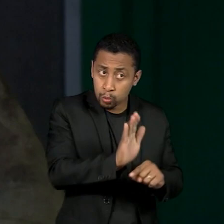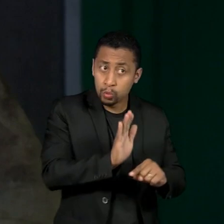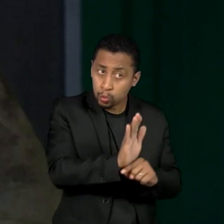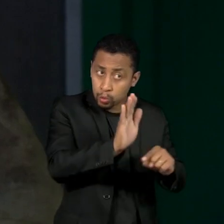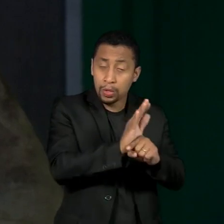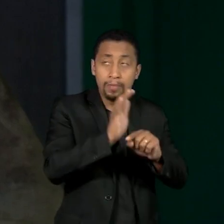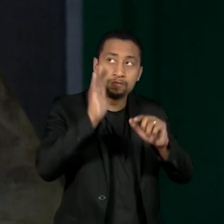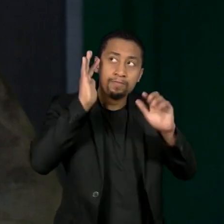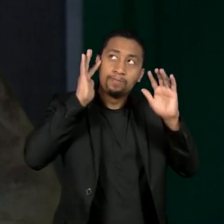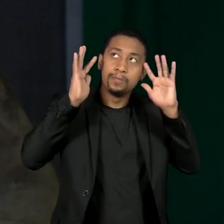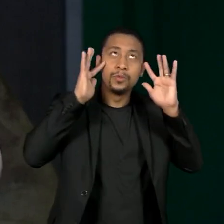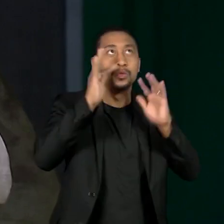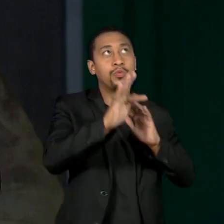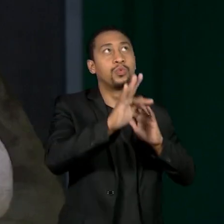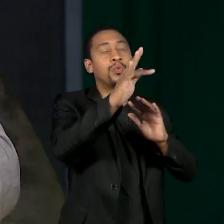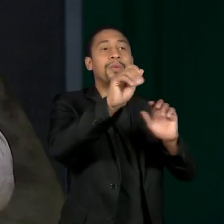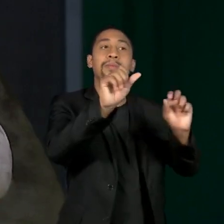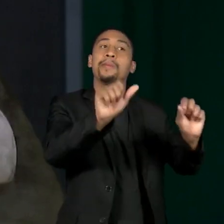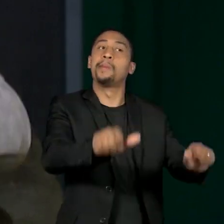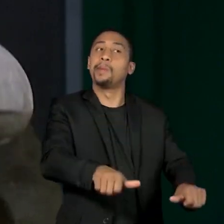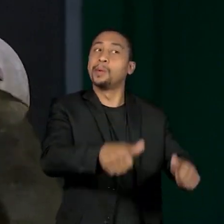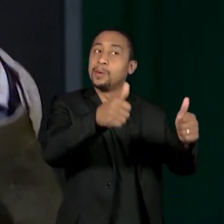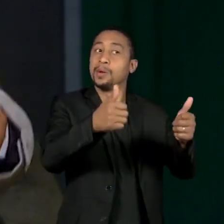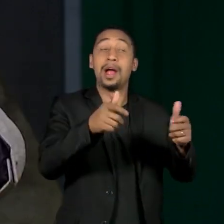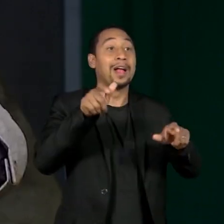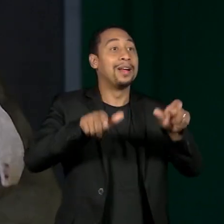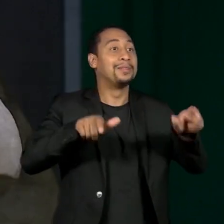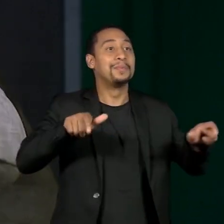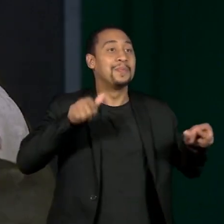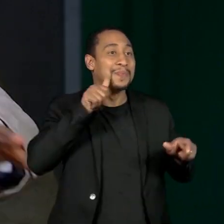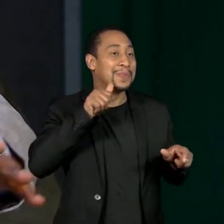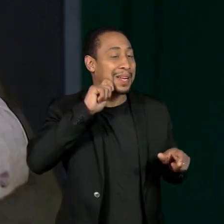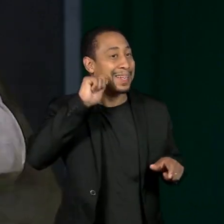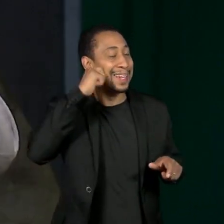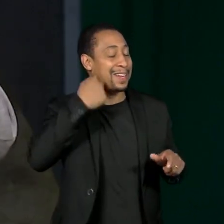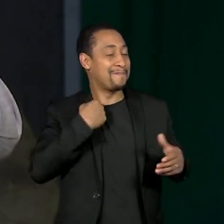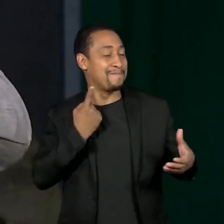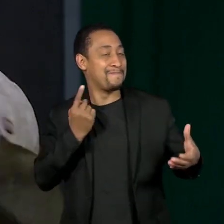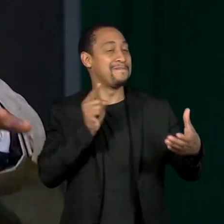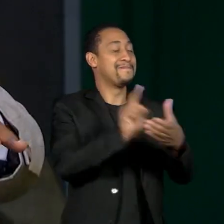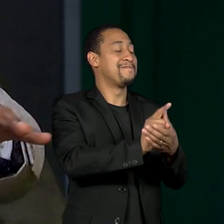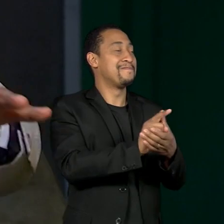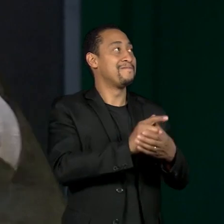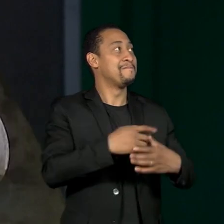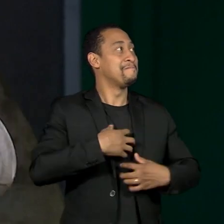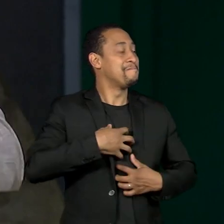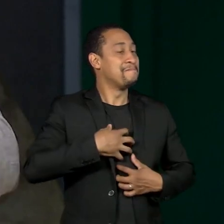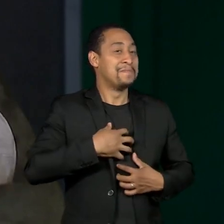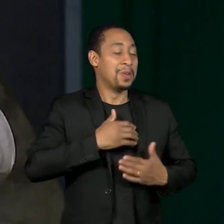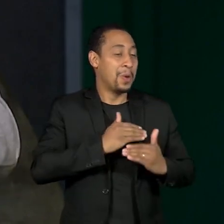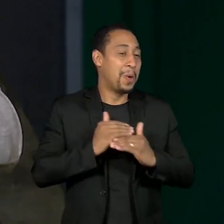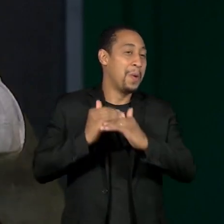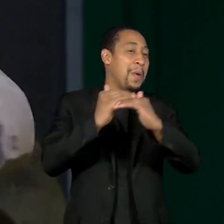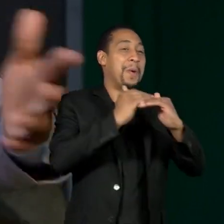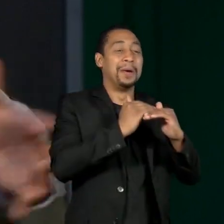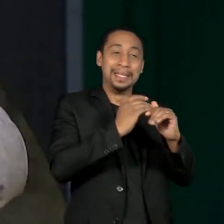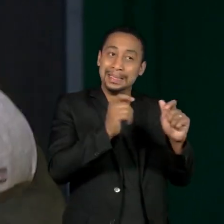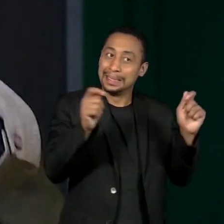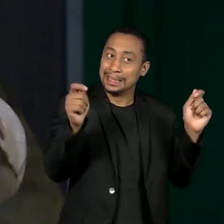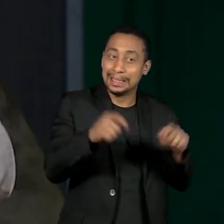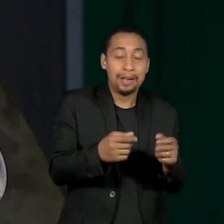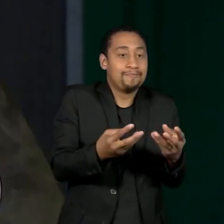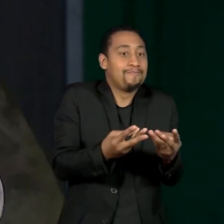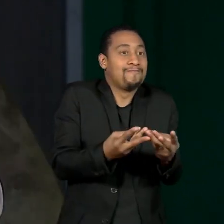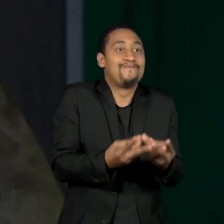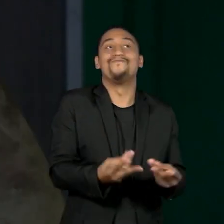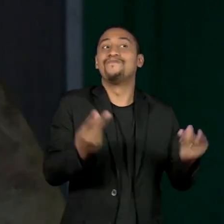esse imaginário do futuro, onde as mulheres negras já se veem, né, pertencentes, já se veem igualizadas, já se veem plenas